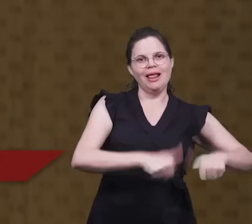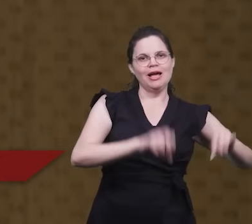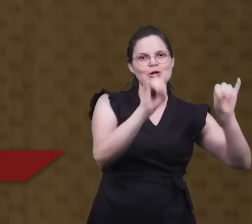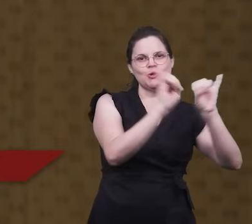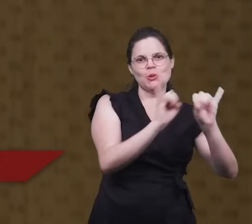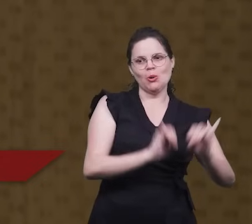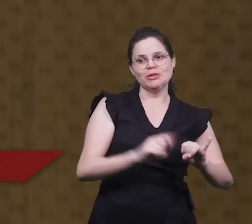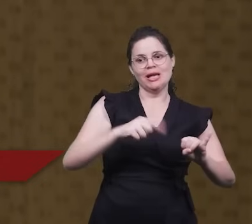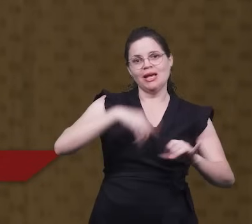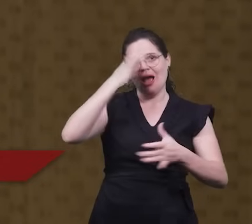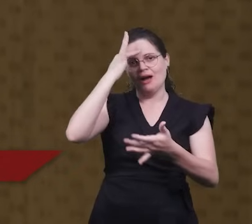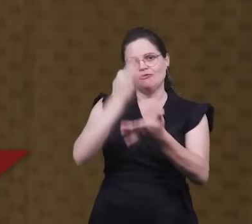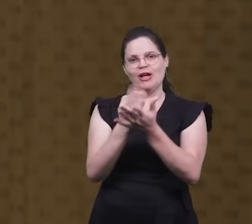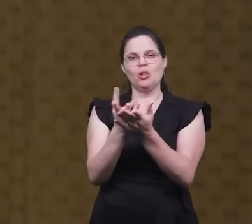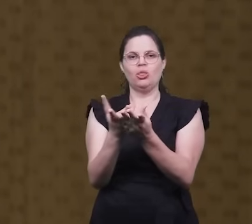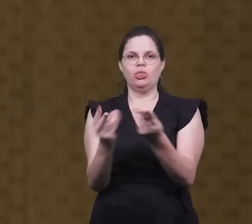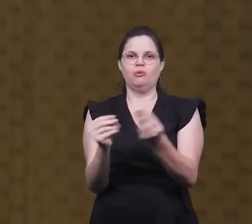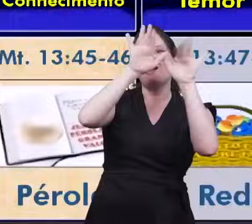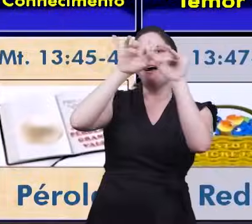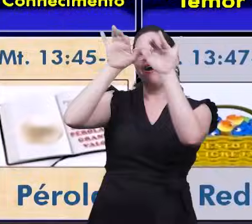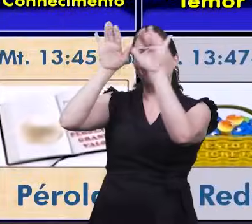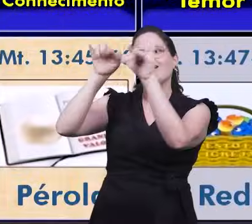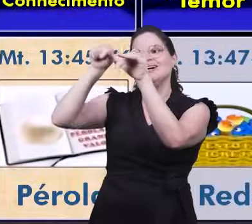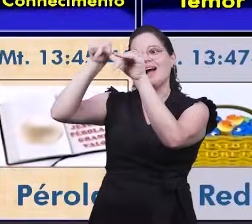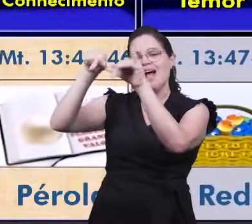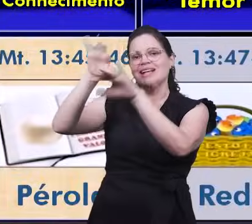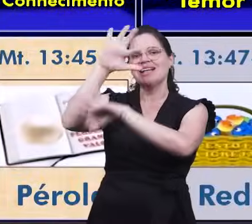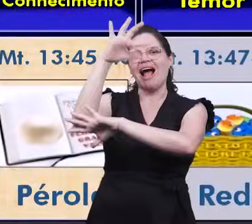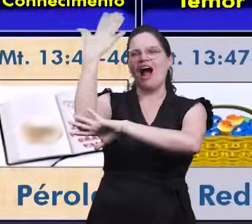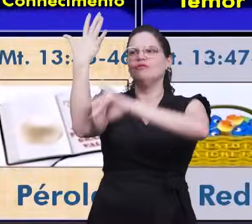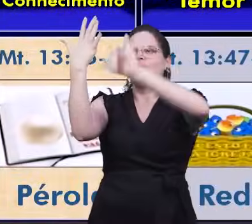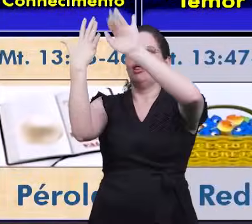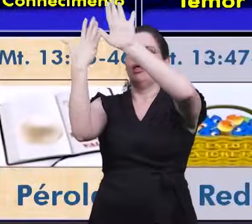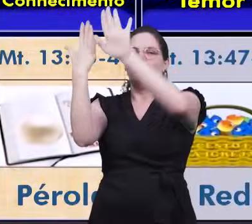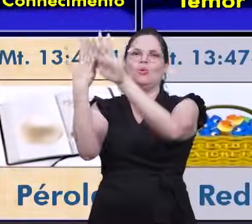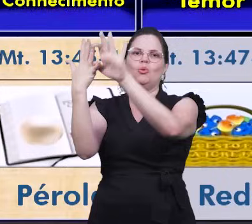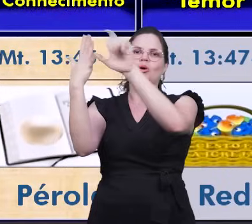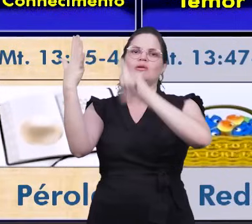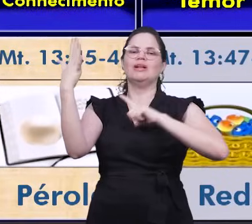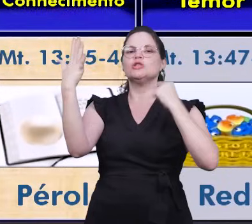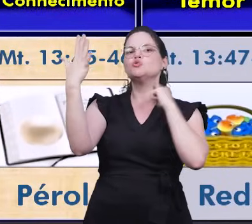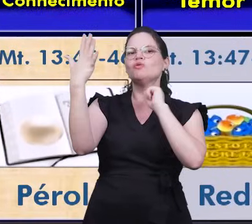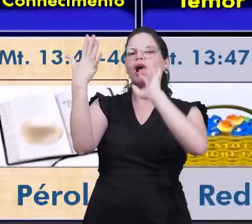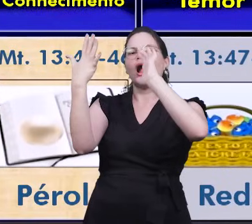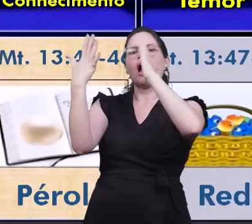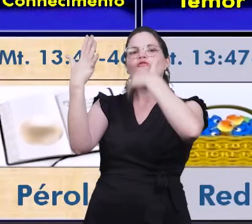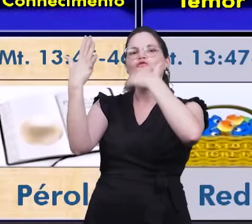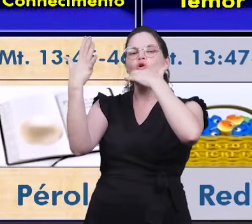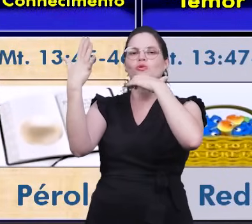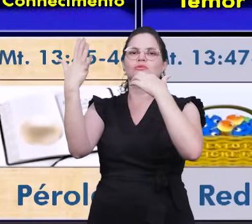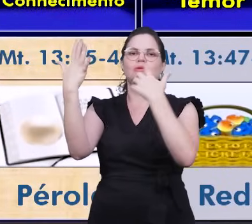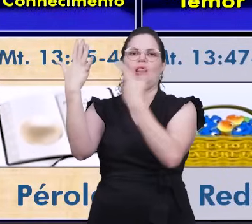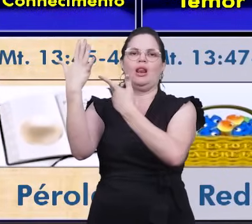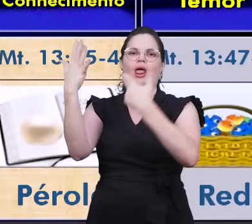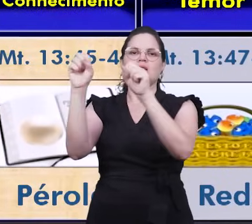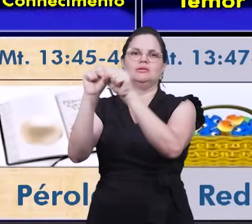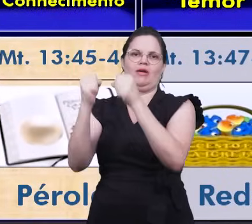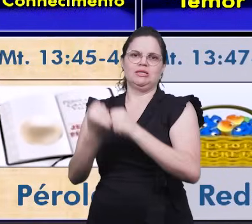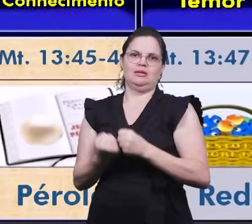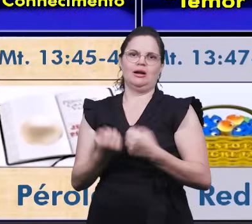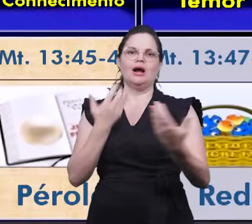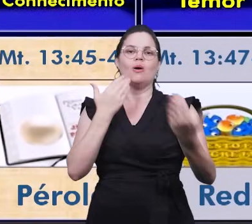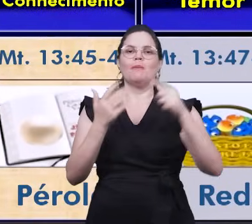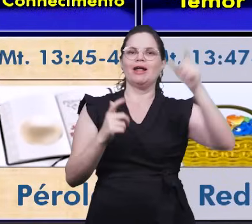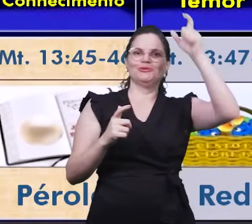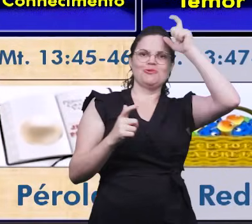a fé nesse período. Então a fé vai morrer ali. Vai entrar agora no meio da fé o quê? Uma série de inovações de heresias,